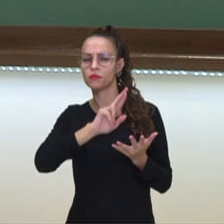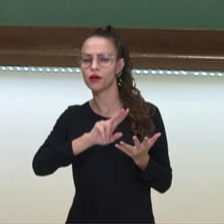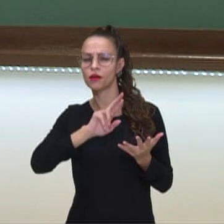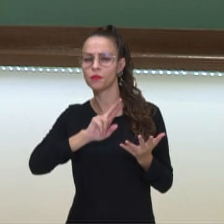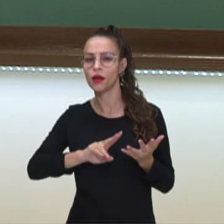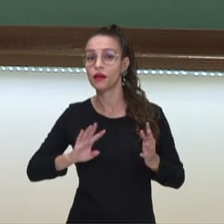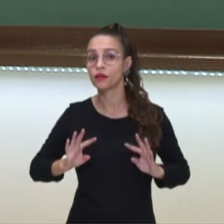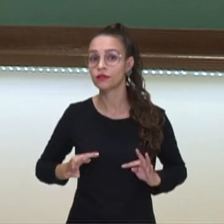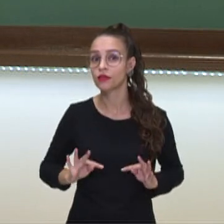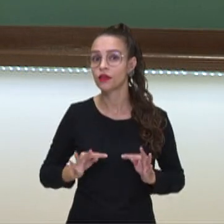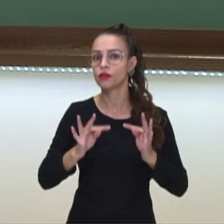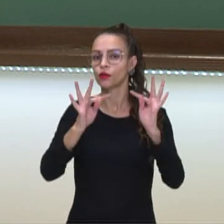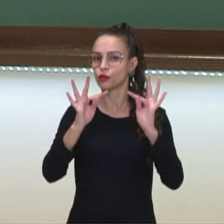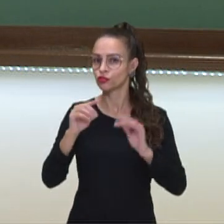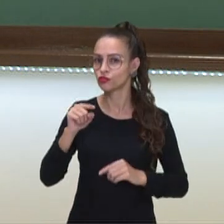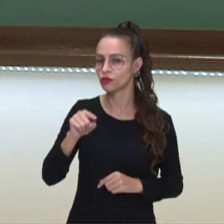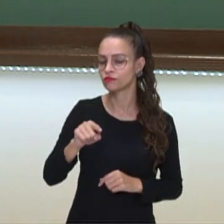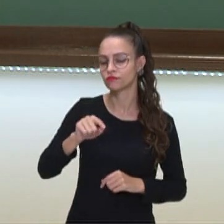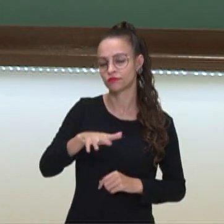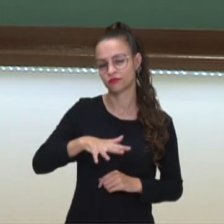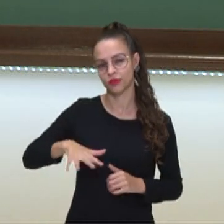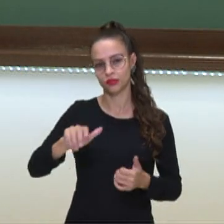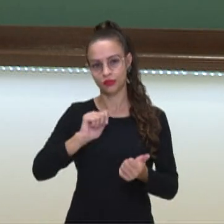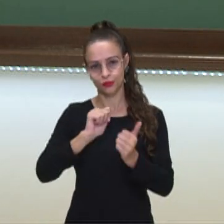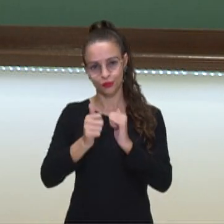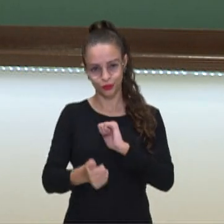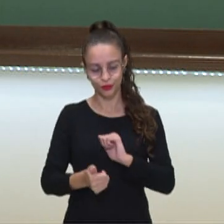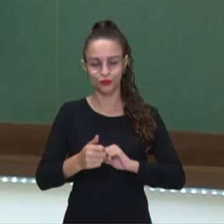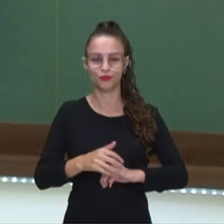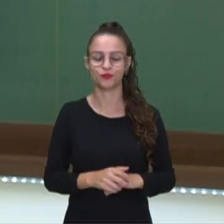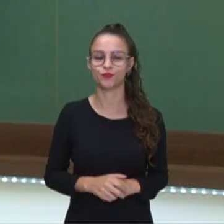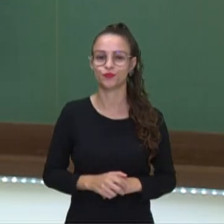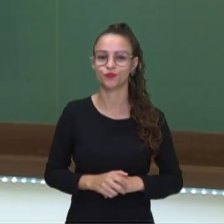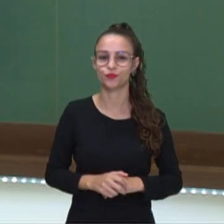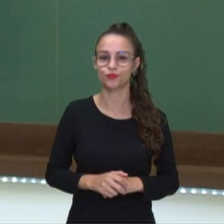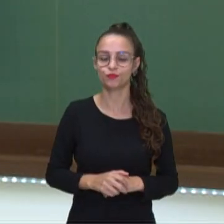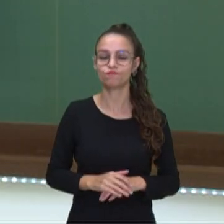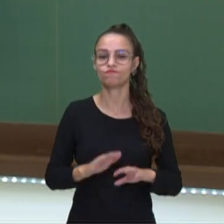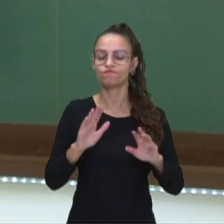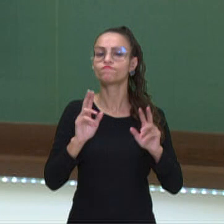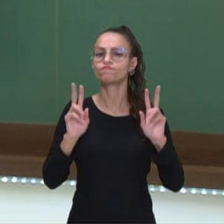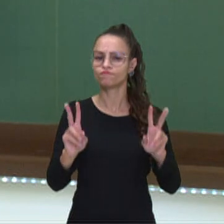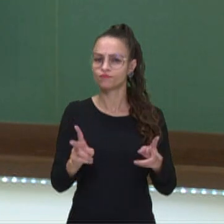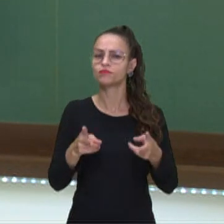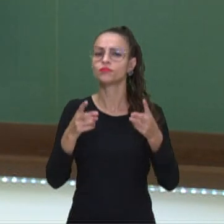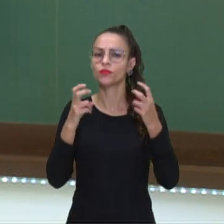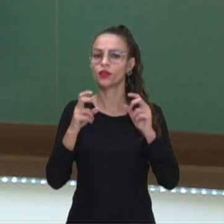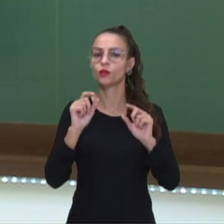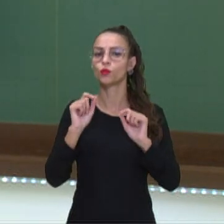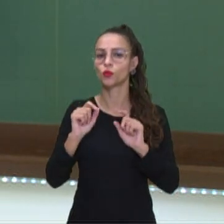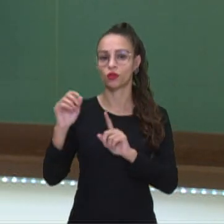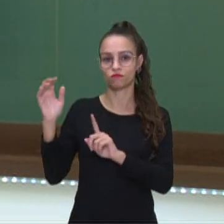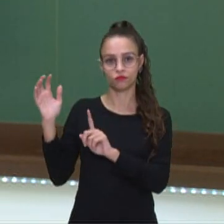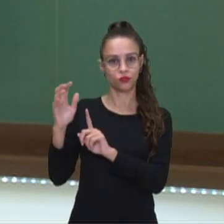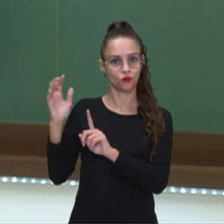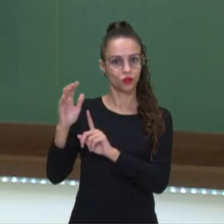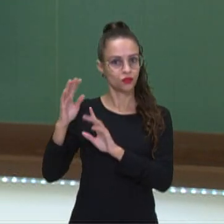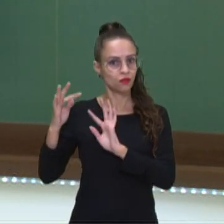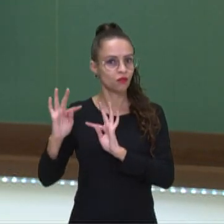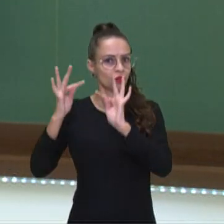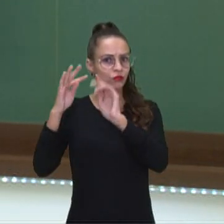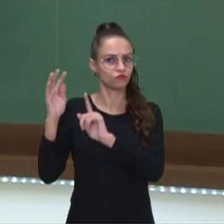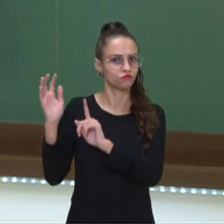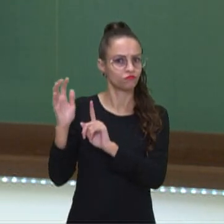tecnologias nesses esportes. Olha só, a gente vai tentar reconhecer um pouquinho a influência da tecnologia